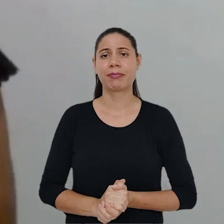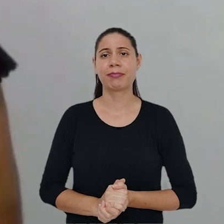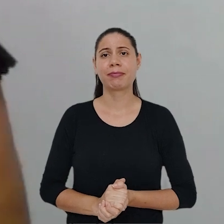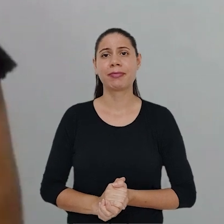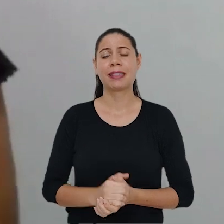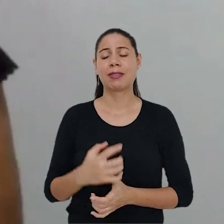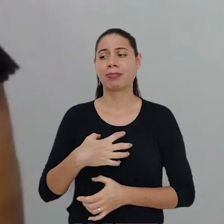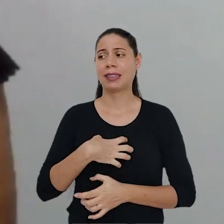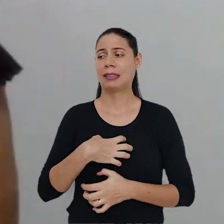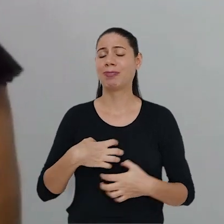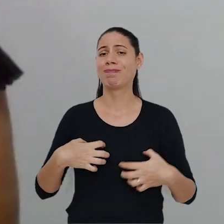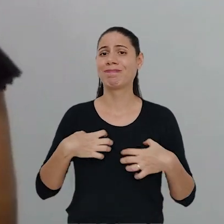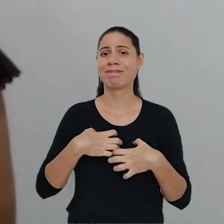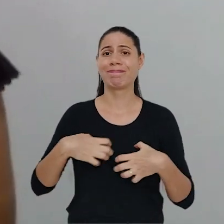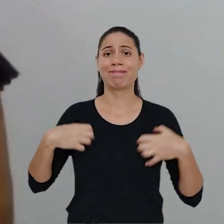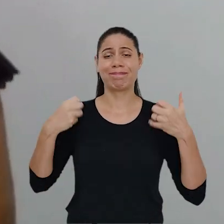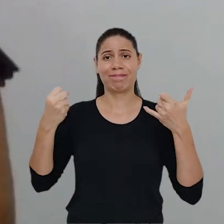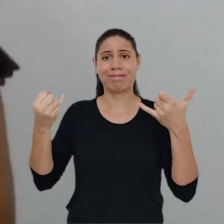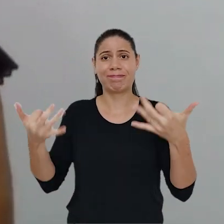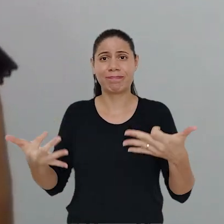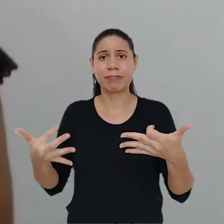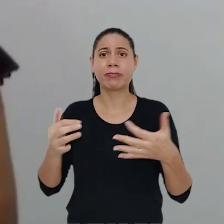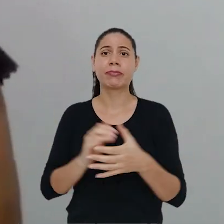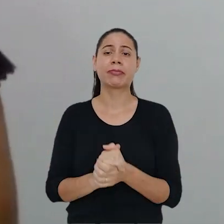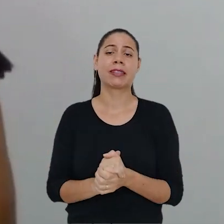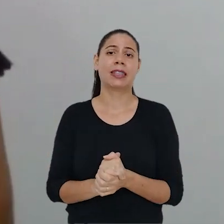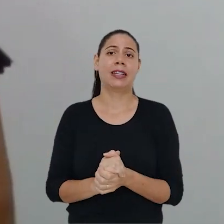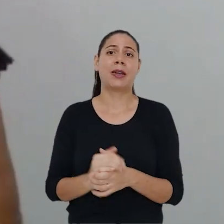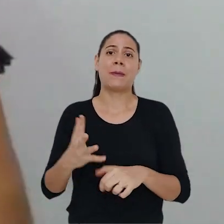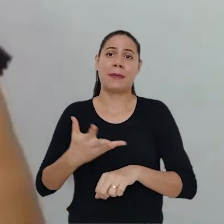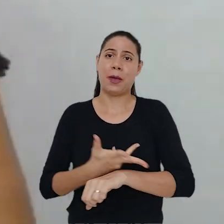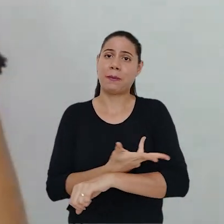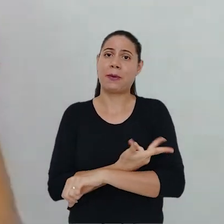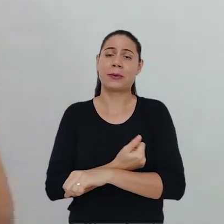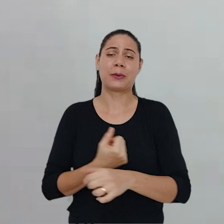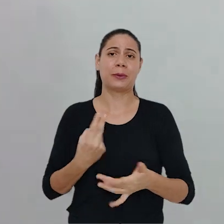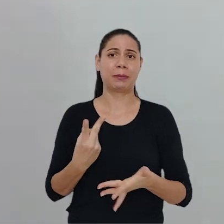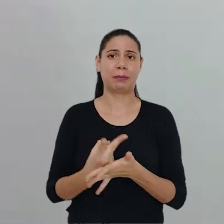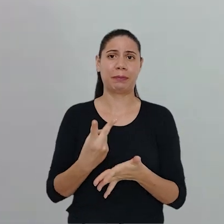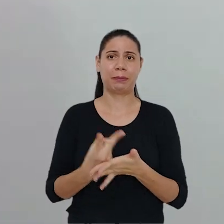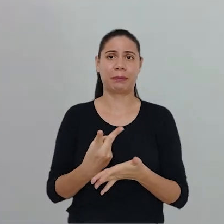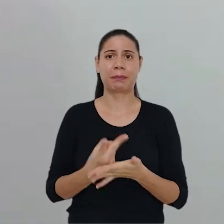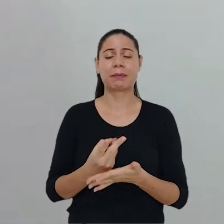Eu ainda fico assim abalada de falar. Não tem como não me emocionar.